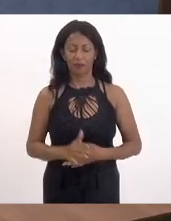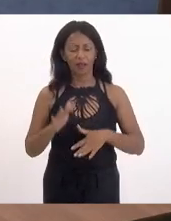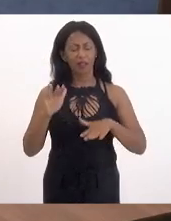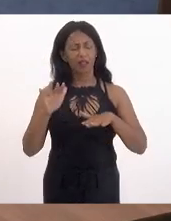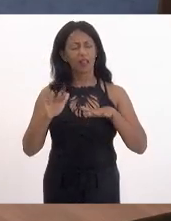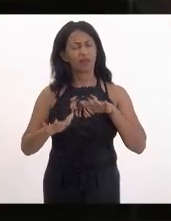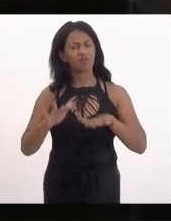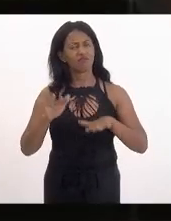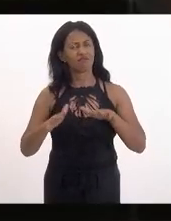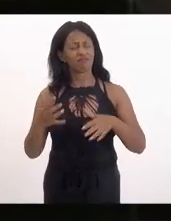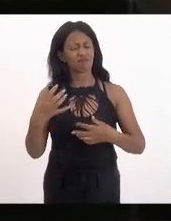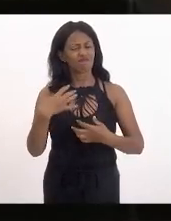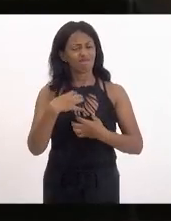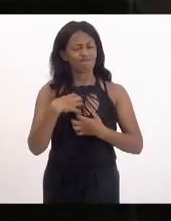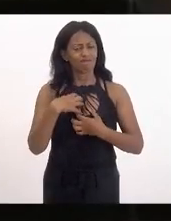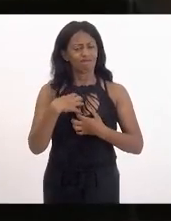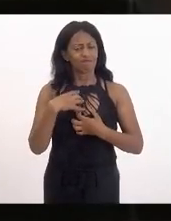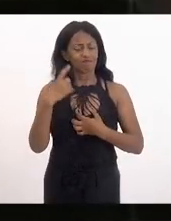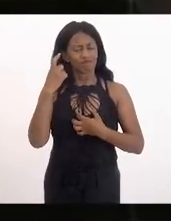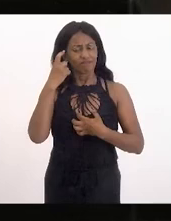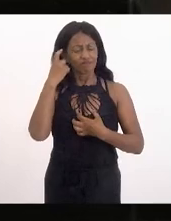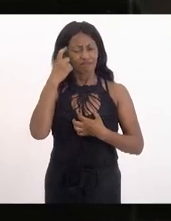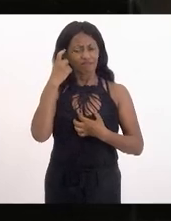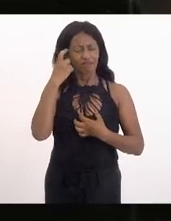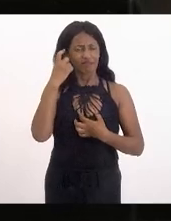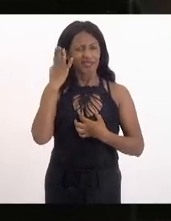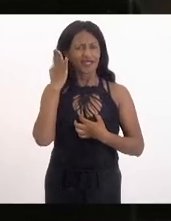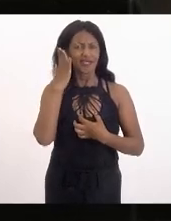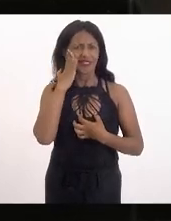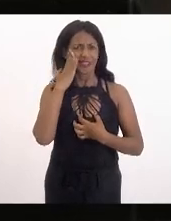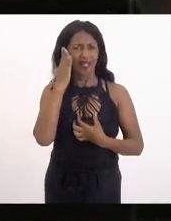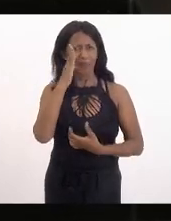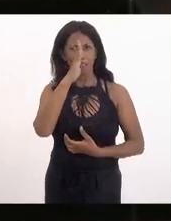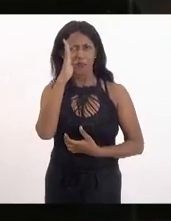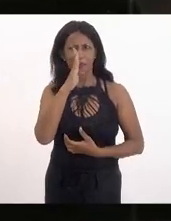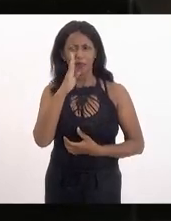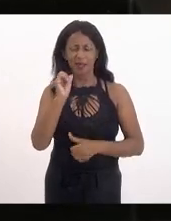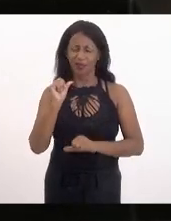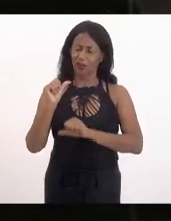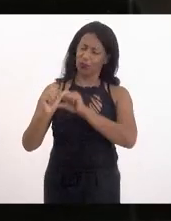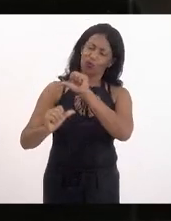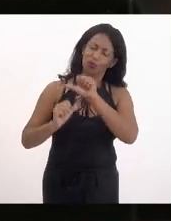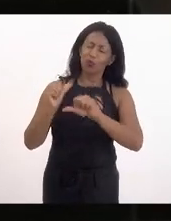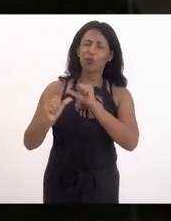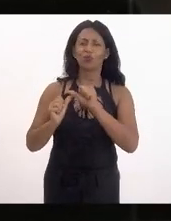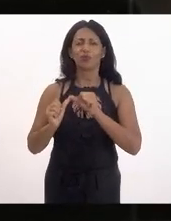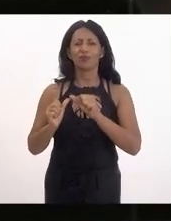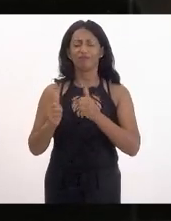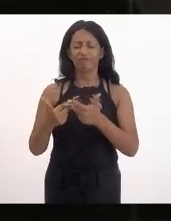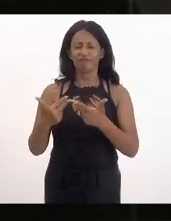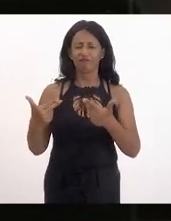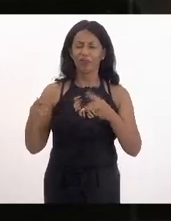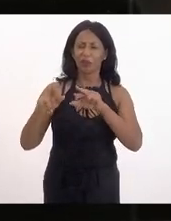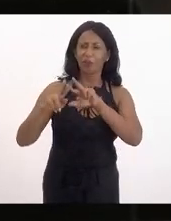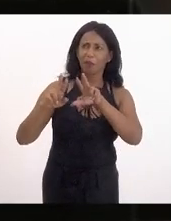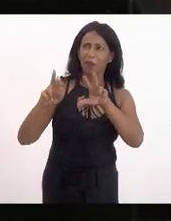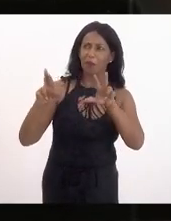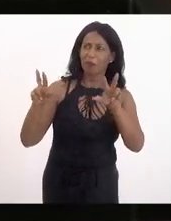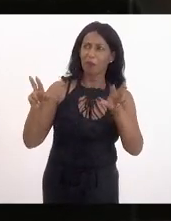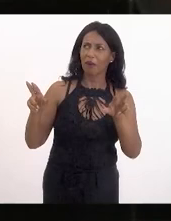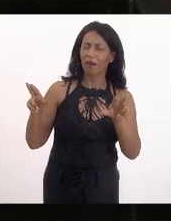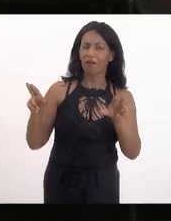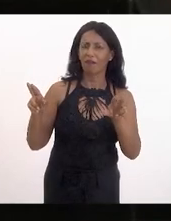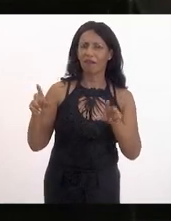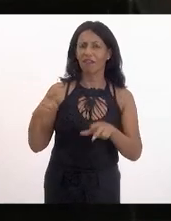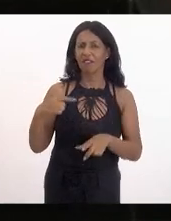vezes eu fico preocupado a gente sabe que o Brasil mudou tem coisas diferentes e a gente não